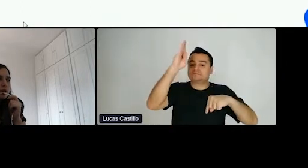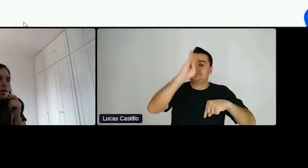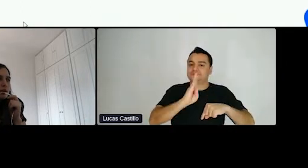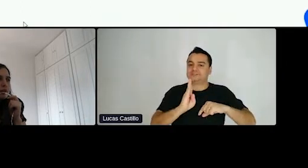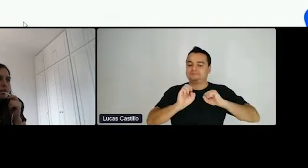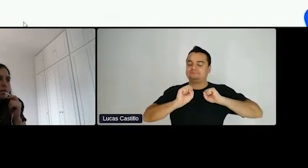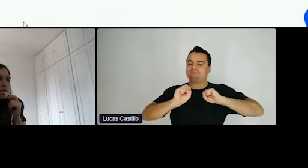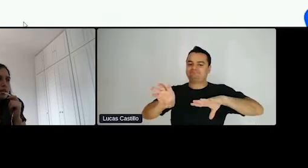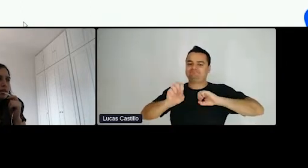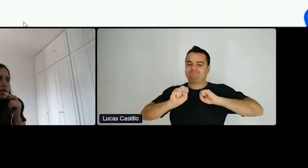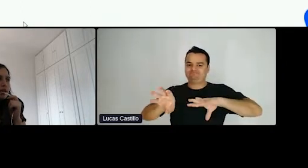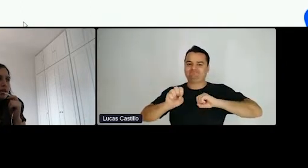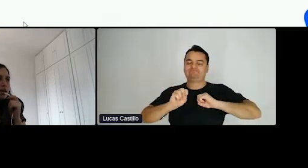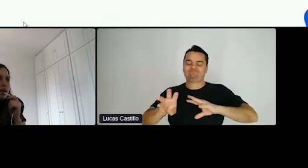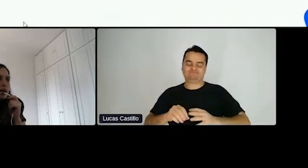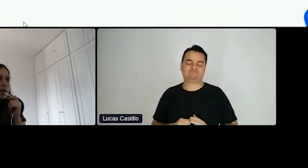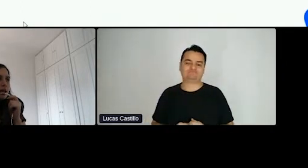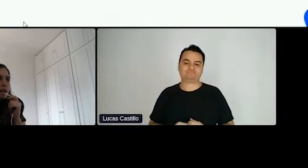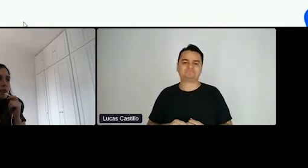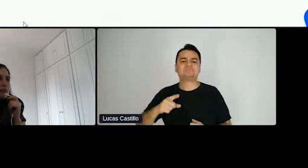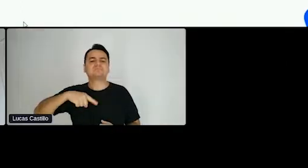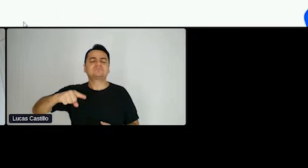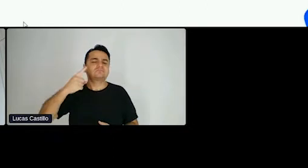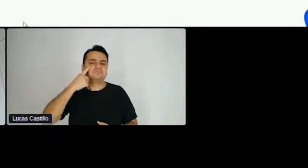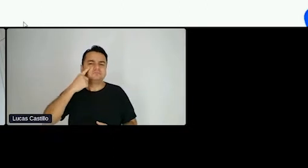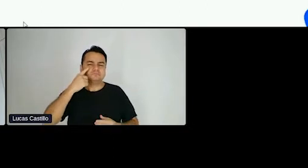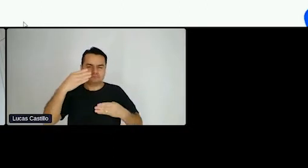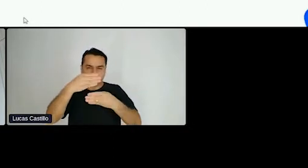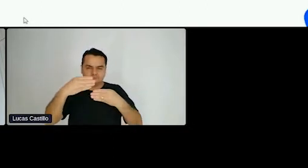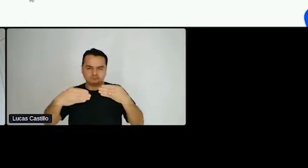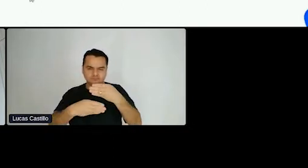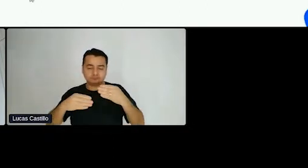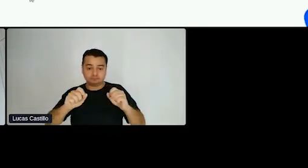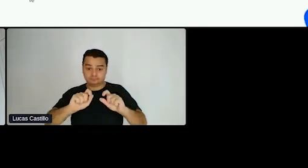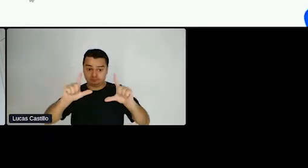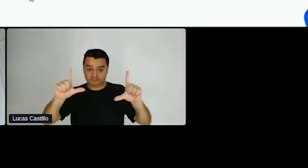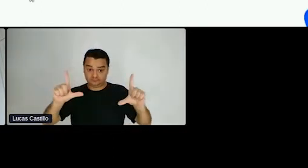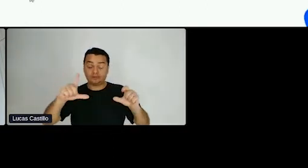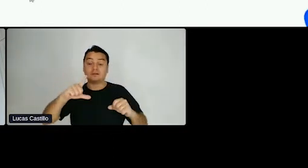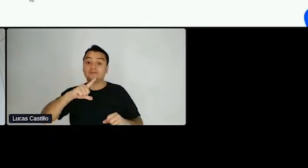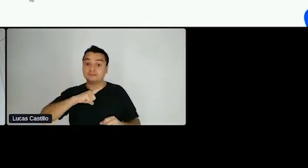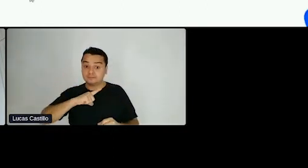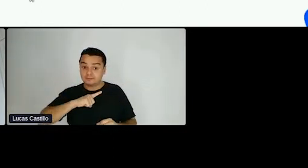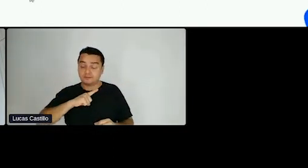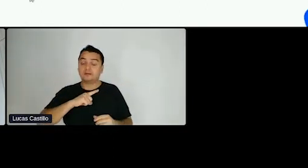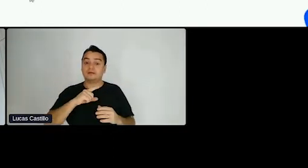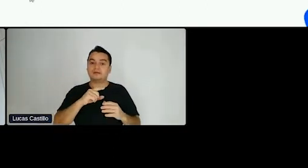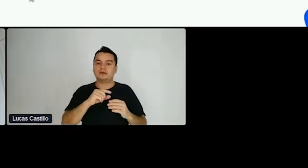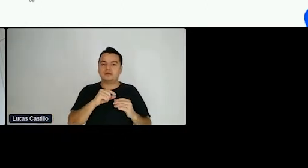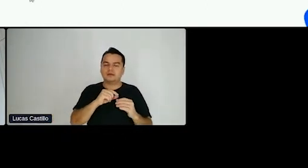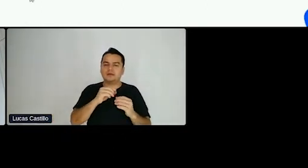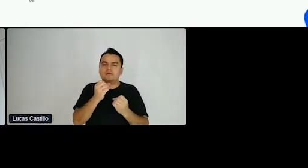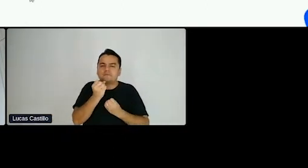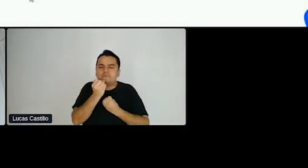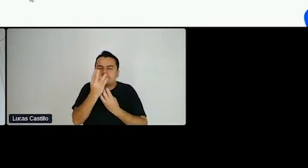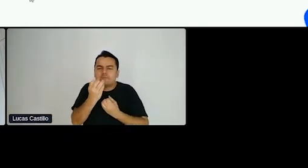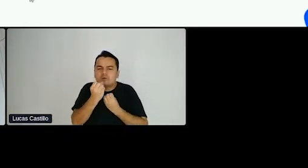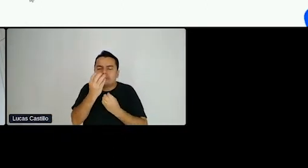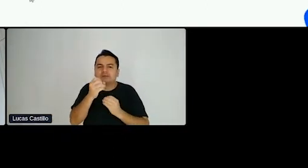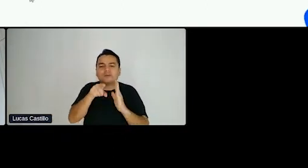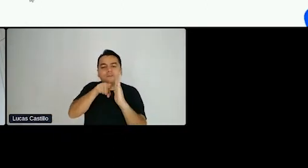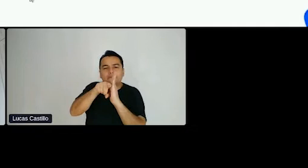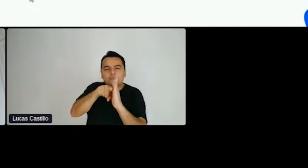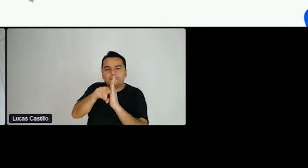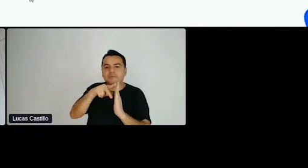Nós temos aqui algumas informações de pesquisas públicas sobre como está a nossa educação hoje.